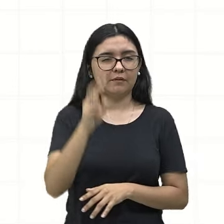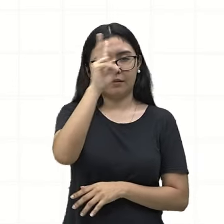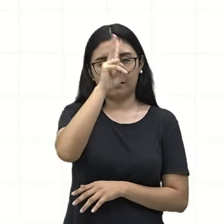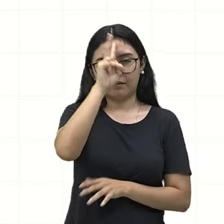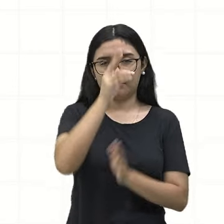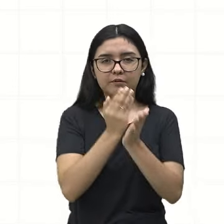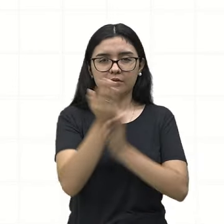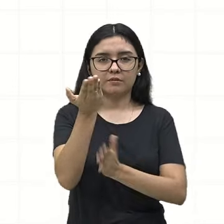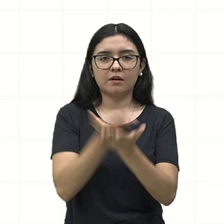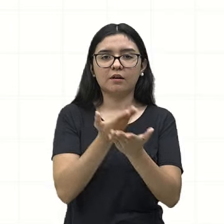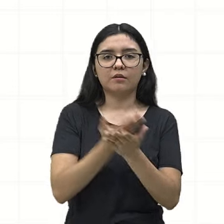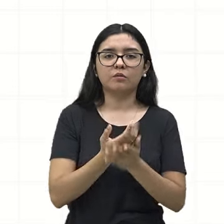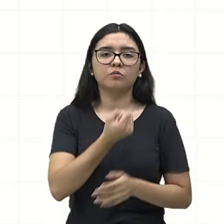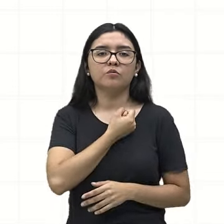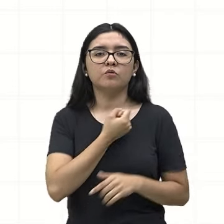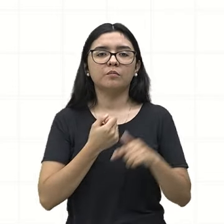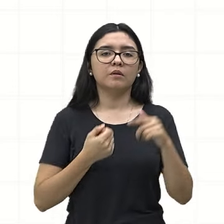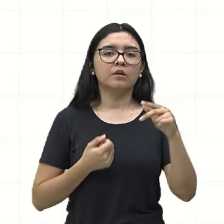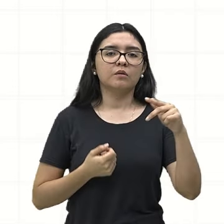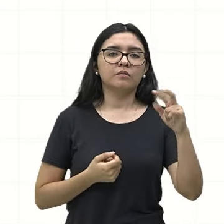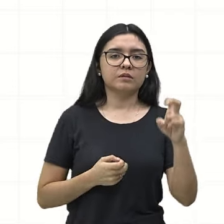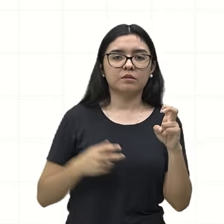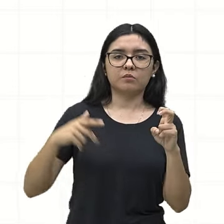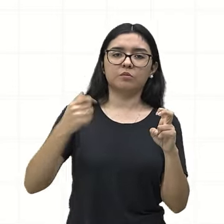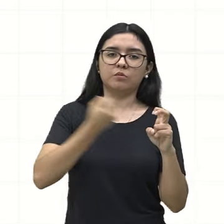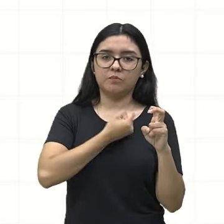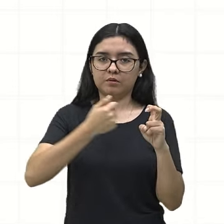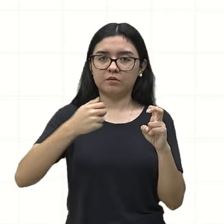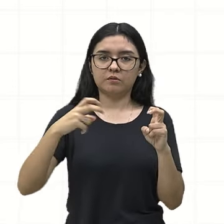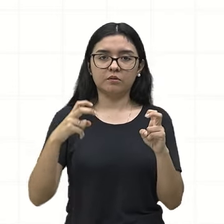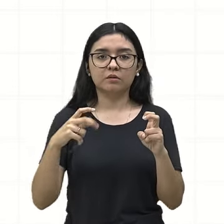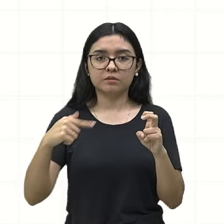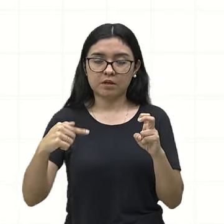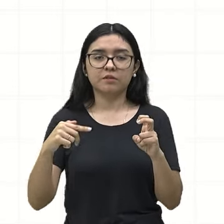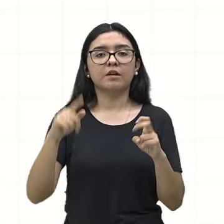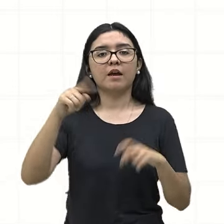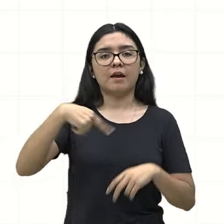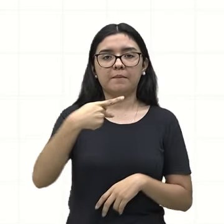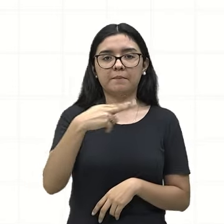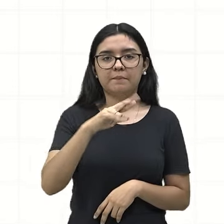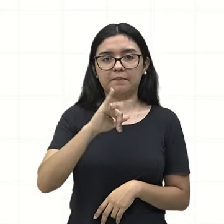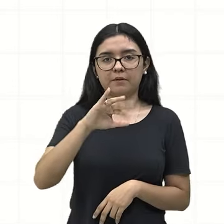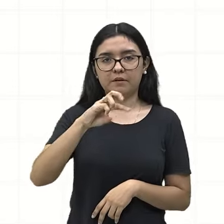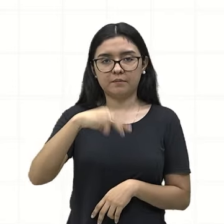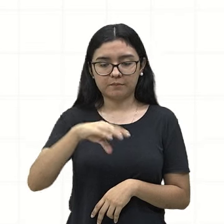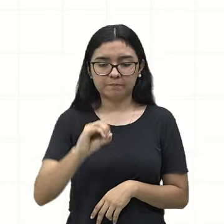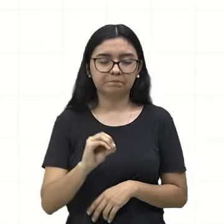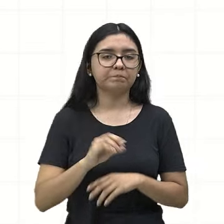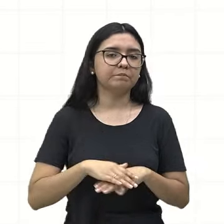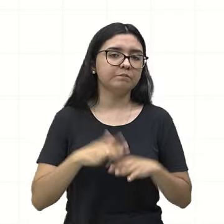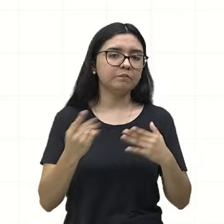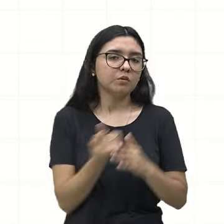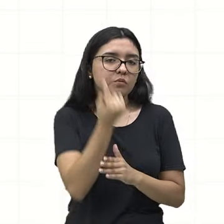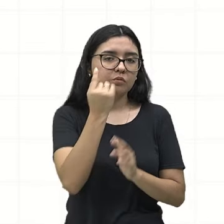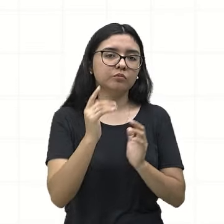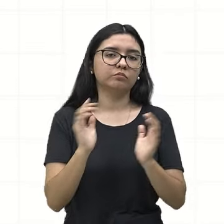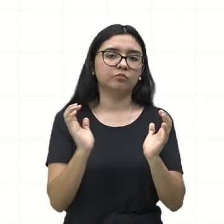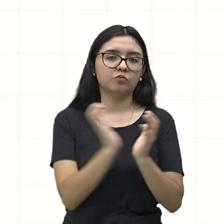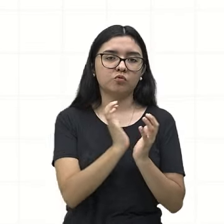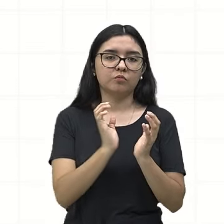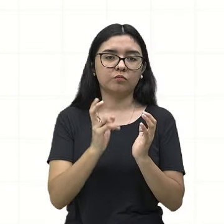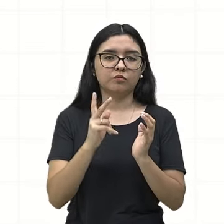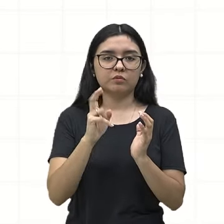5 e o número 7? O número 5 é um número primo, porque só tem uma maneira de organizar 5 galinhas em um